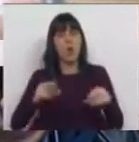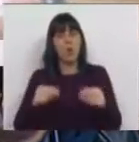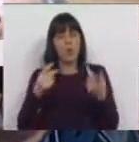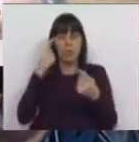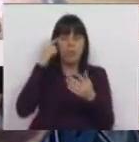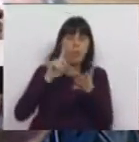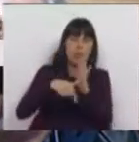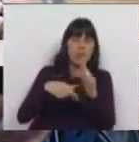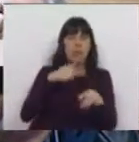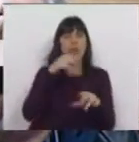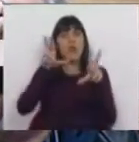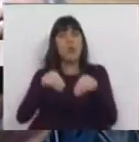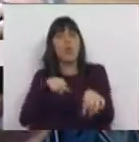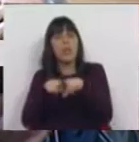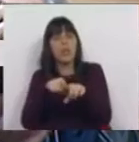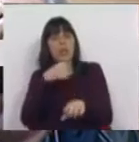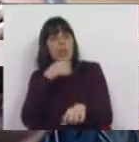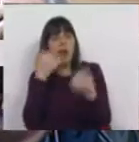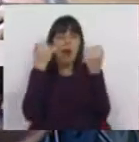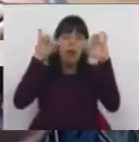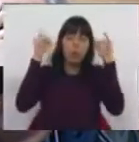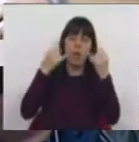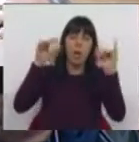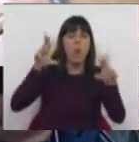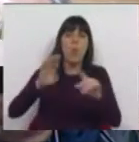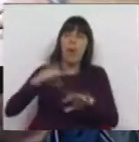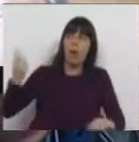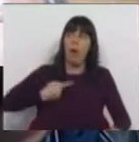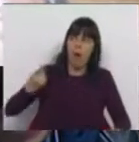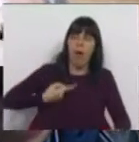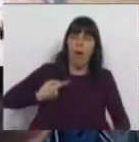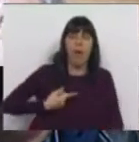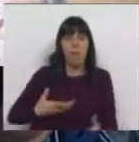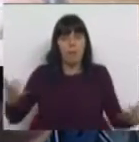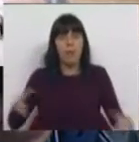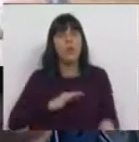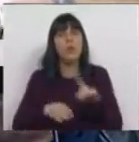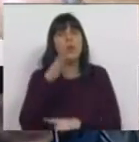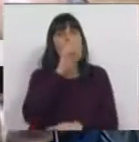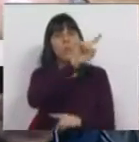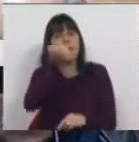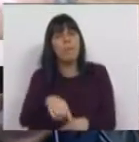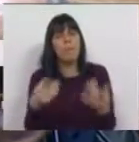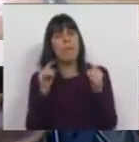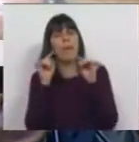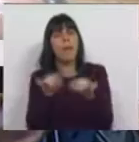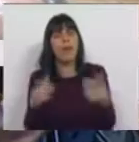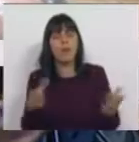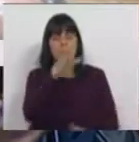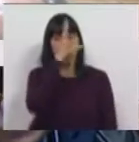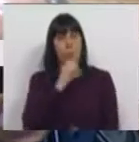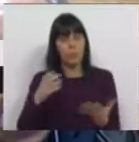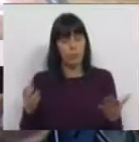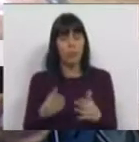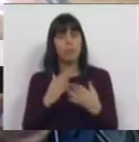projeto político, nunca por decisão política autónoma, independente, que o seu partido fez. O senhor deputado vem aqui acusar o